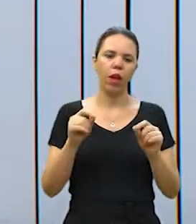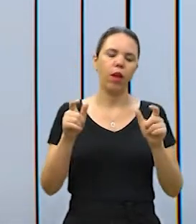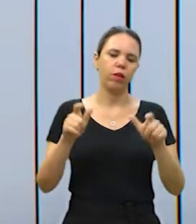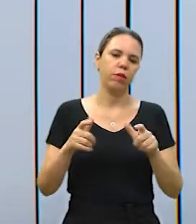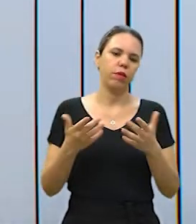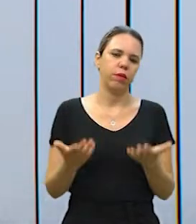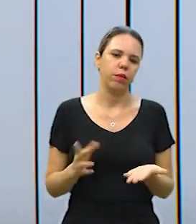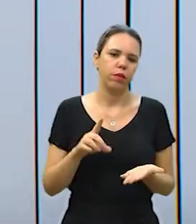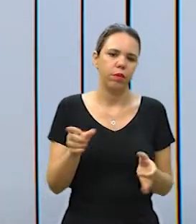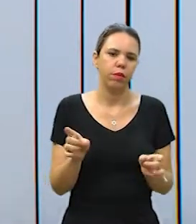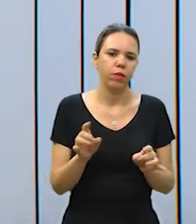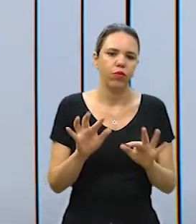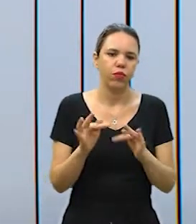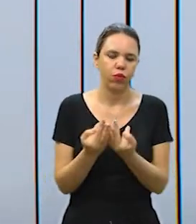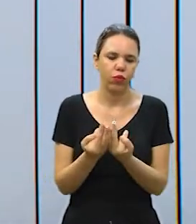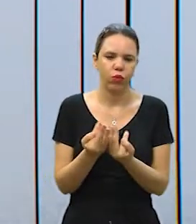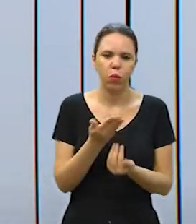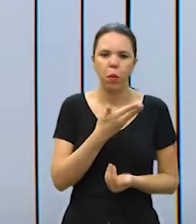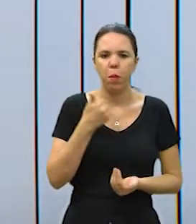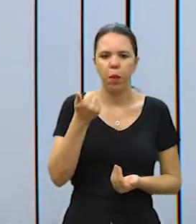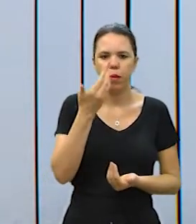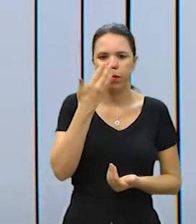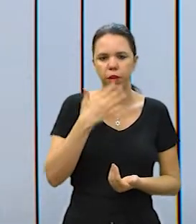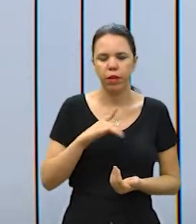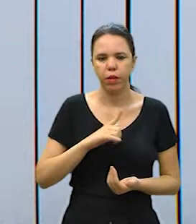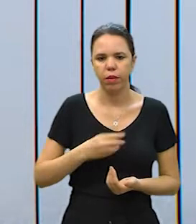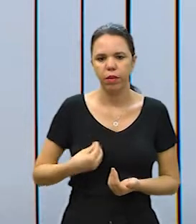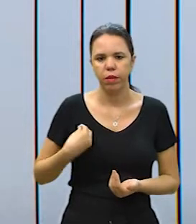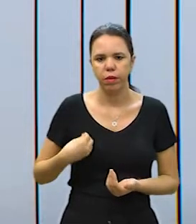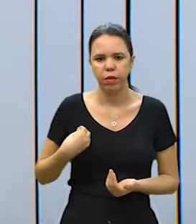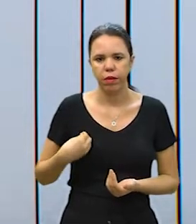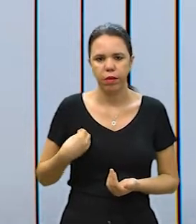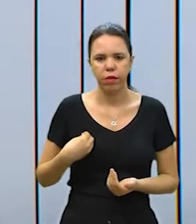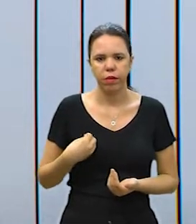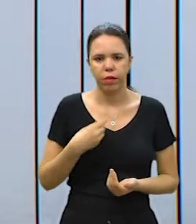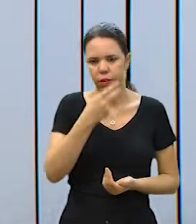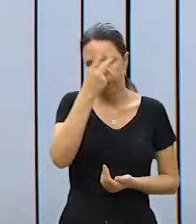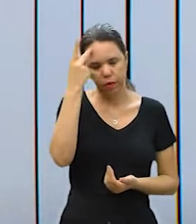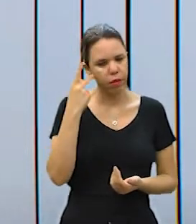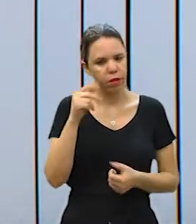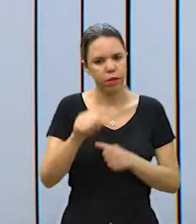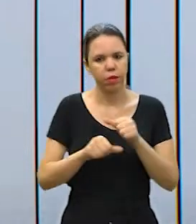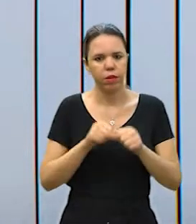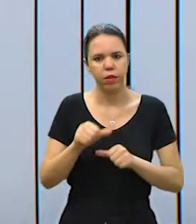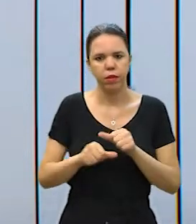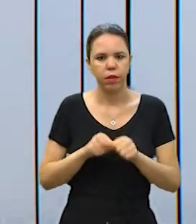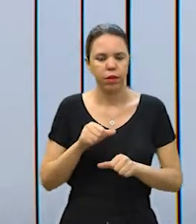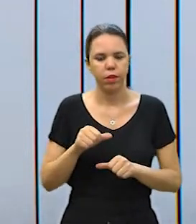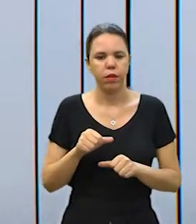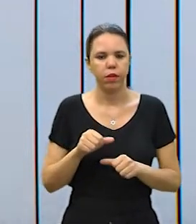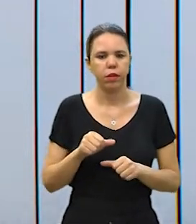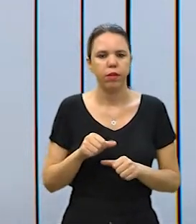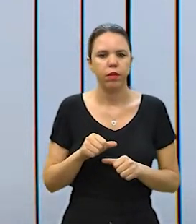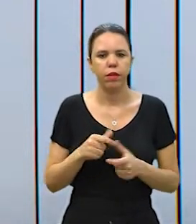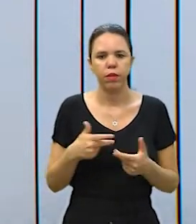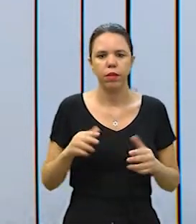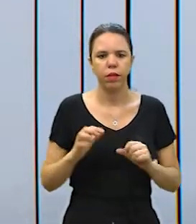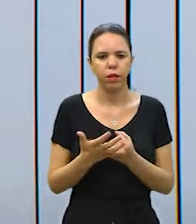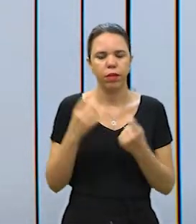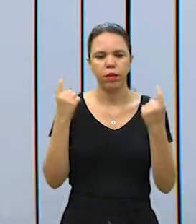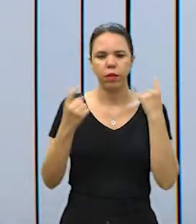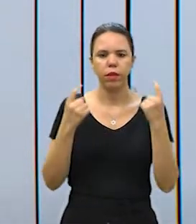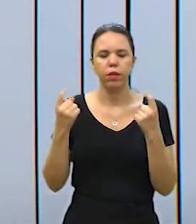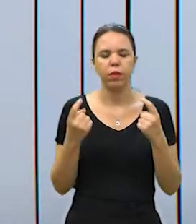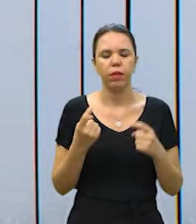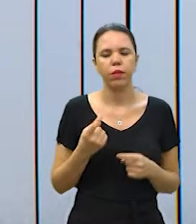um espaço, depois da família, o melhor espaço para a criança estar. É a ferramenta para a pessoa poder mudar qualquer realidade. E na pandemia me